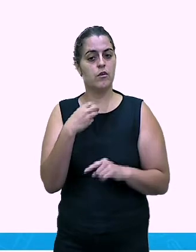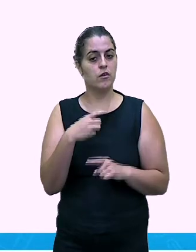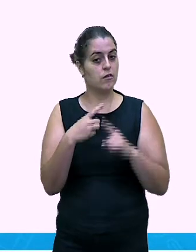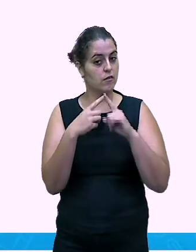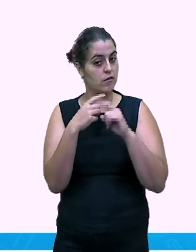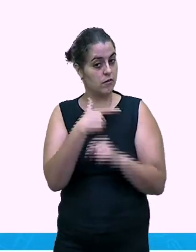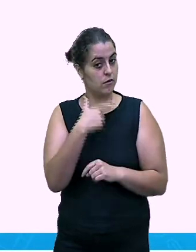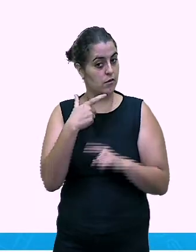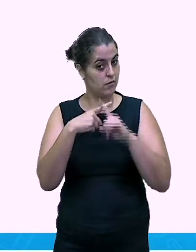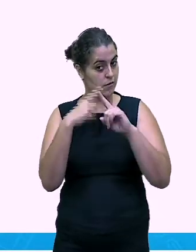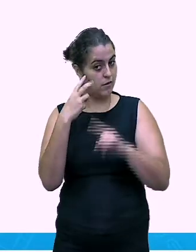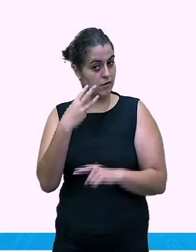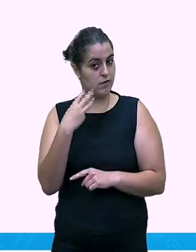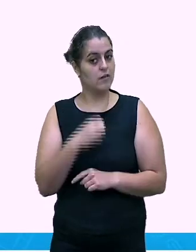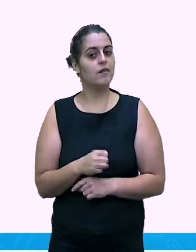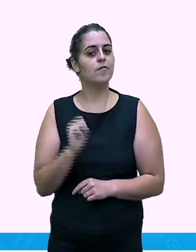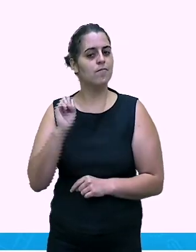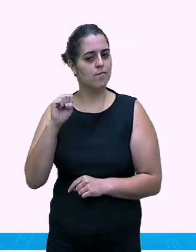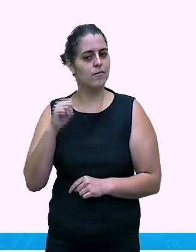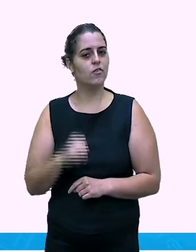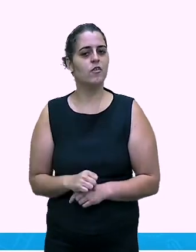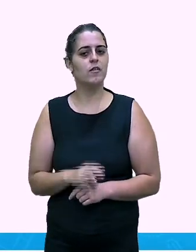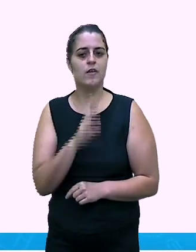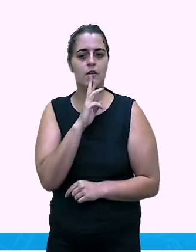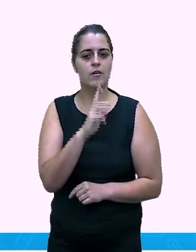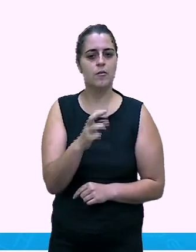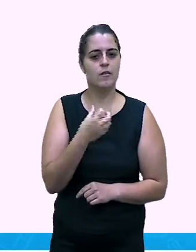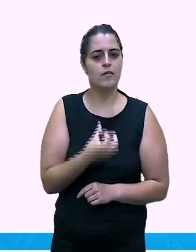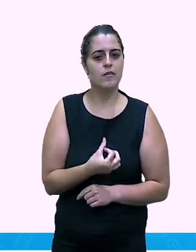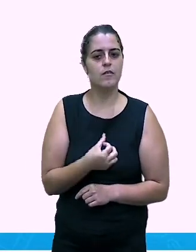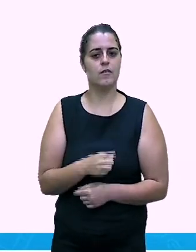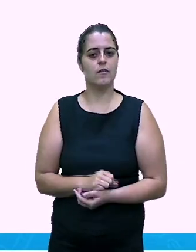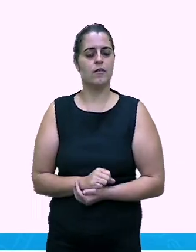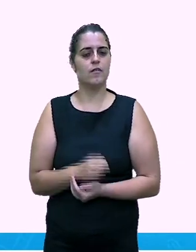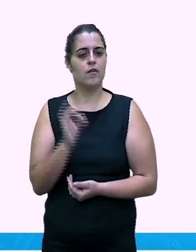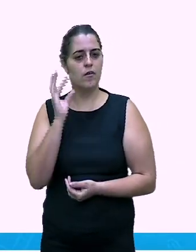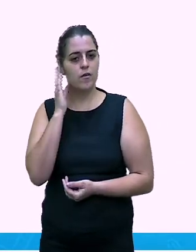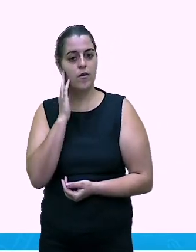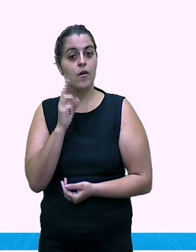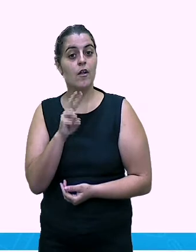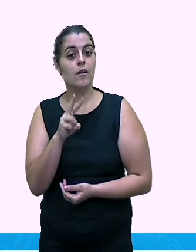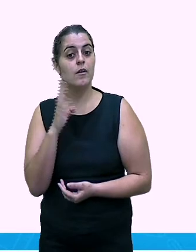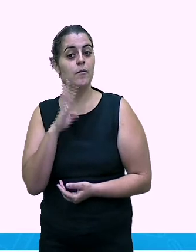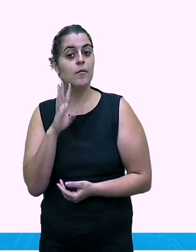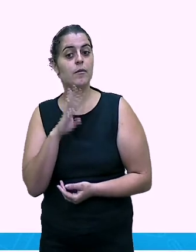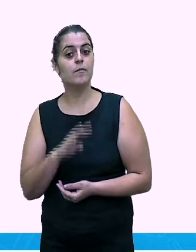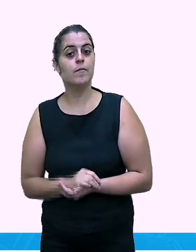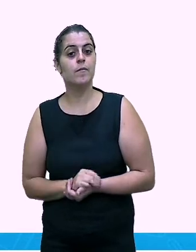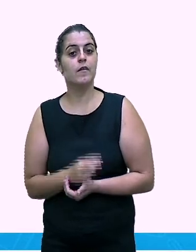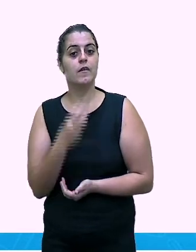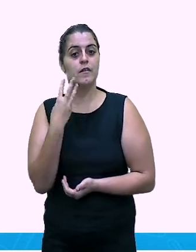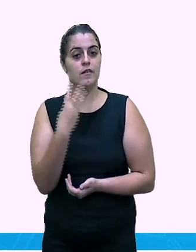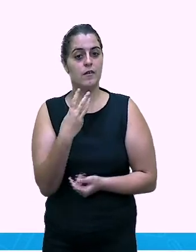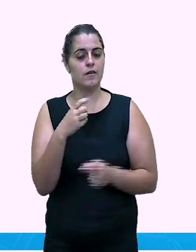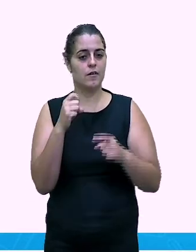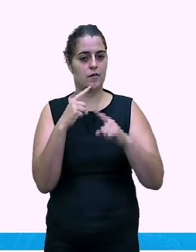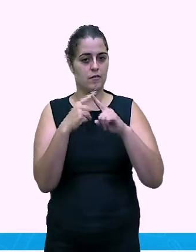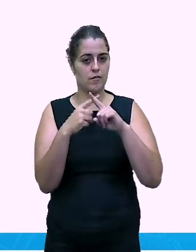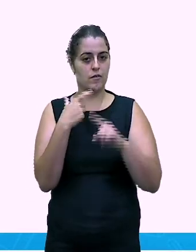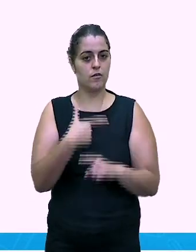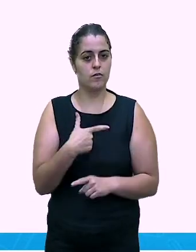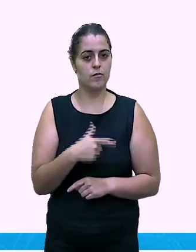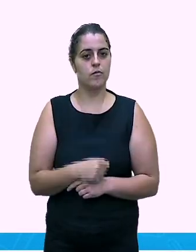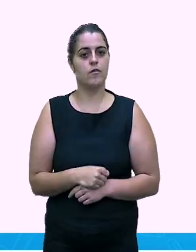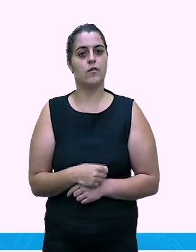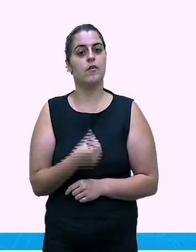vezes 3? Sim, nós chegamos no objetivo. Então, olha só. 3 vezes 2,